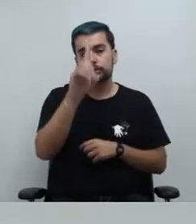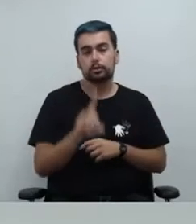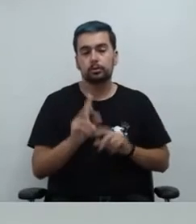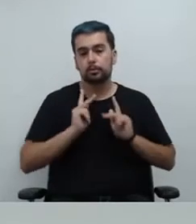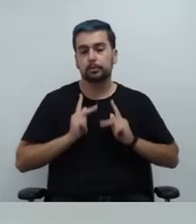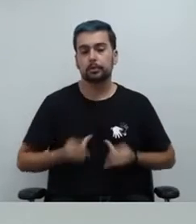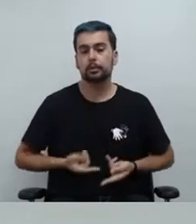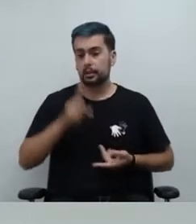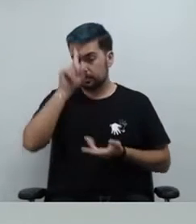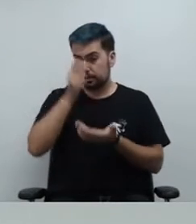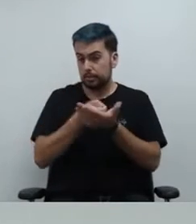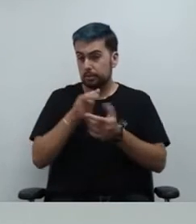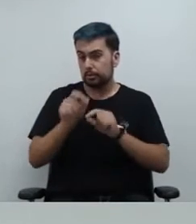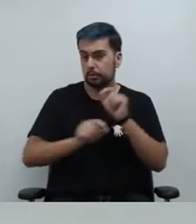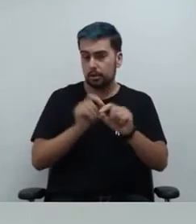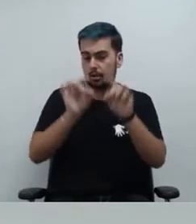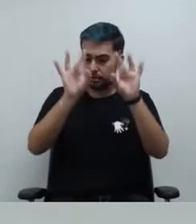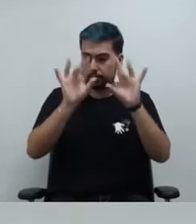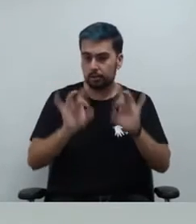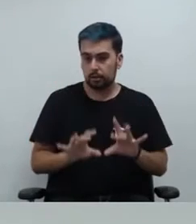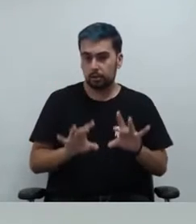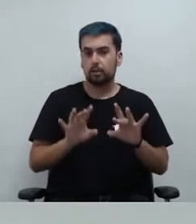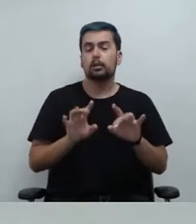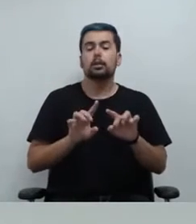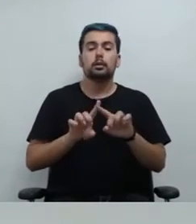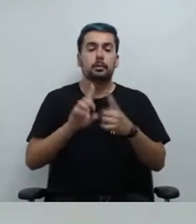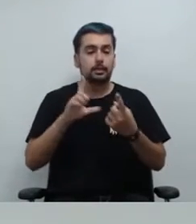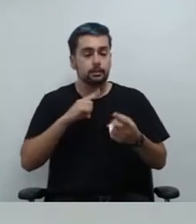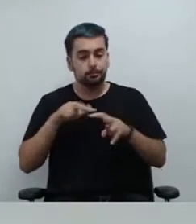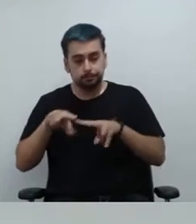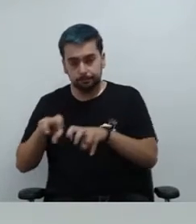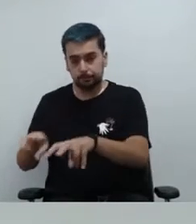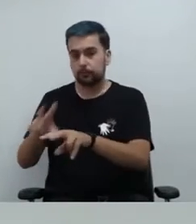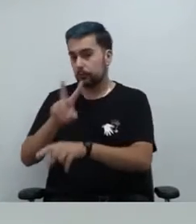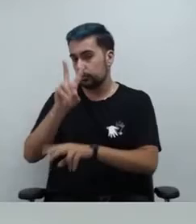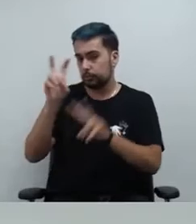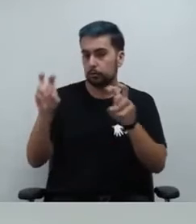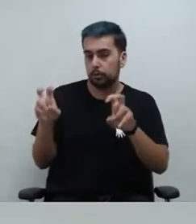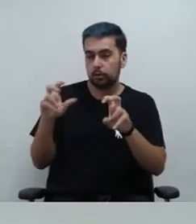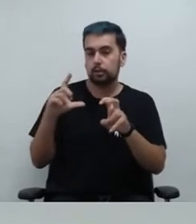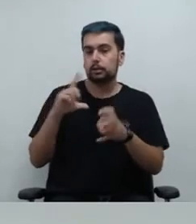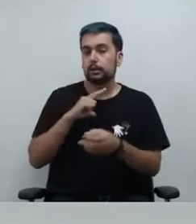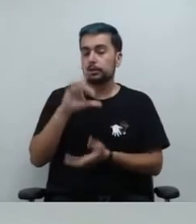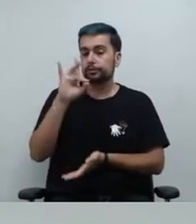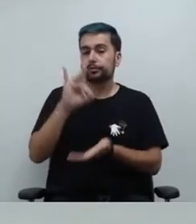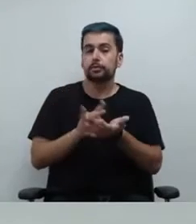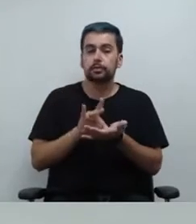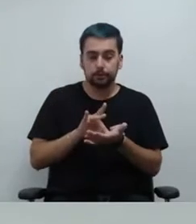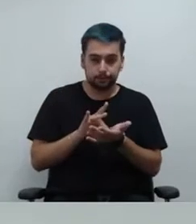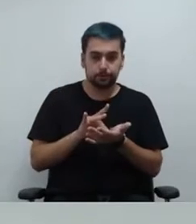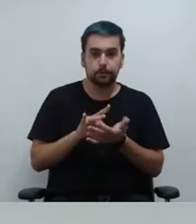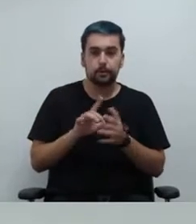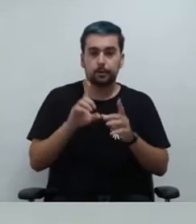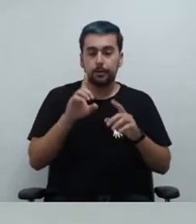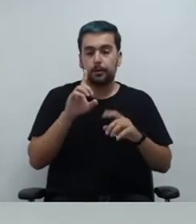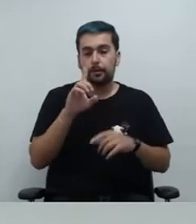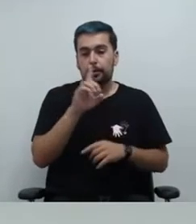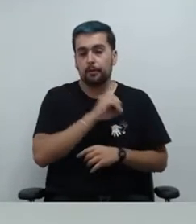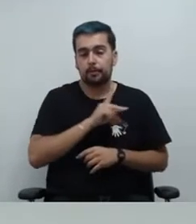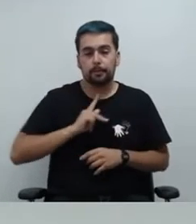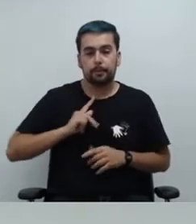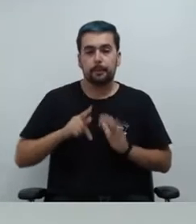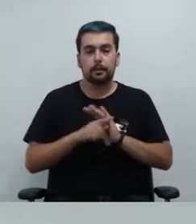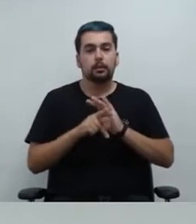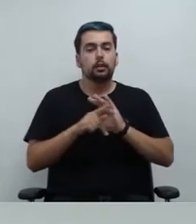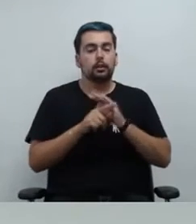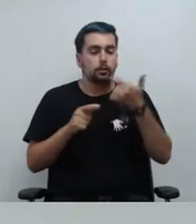humanos exige não só uma especialização, mas se aprofundar em determinadas temáticas para que efetivamente a Defensoria Pública do Estado de São